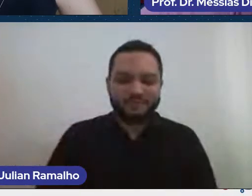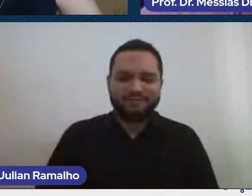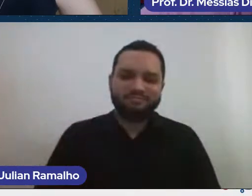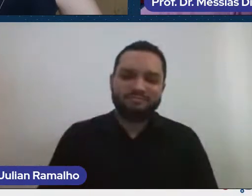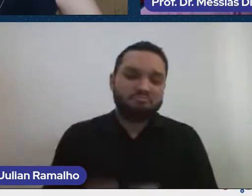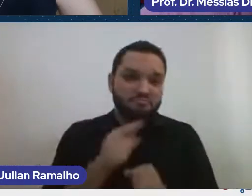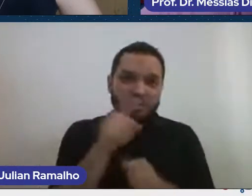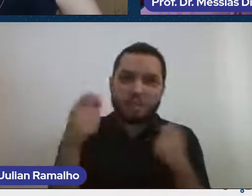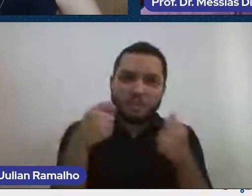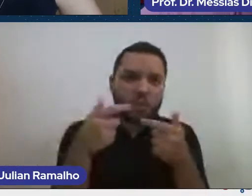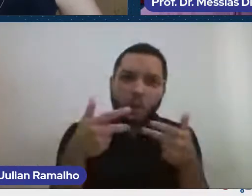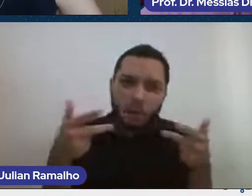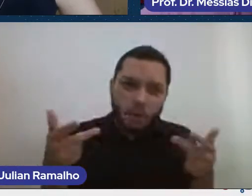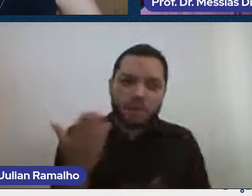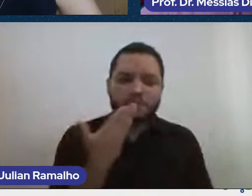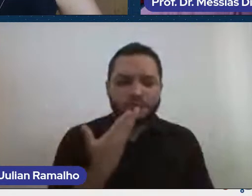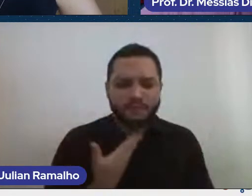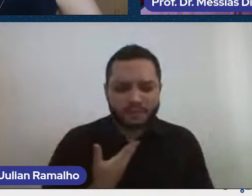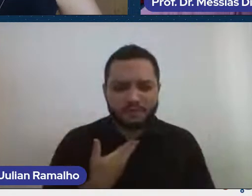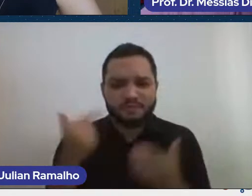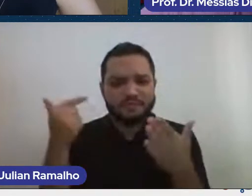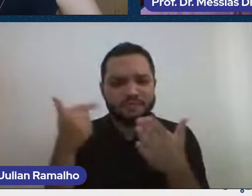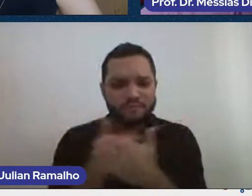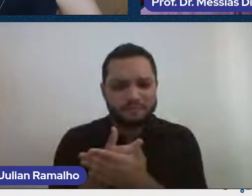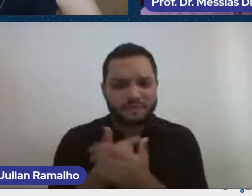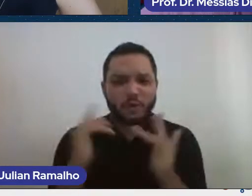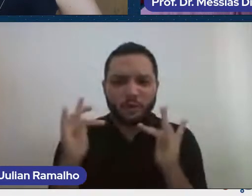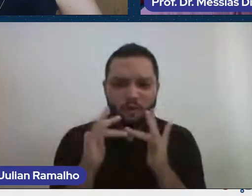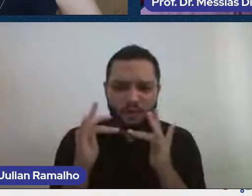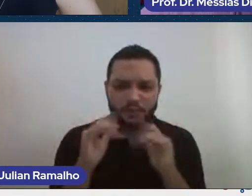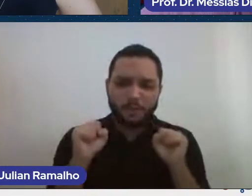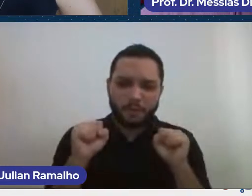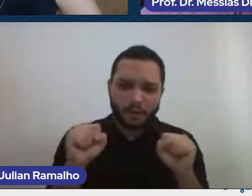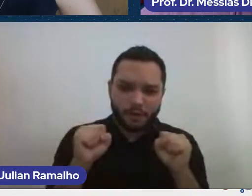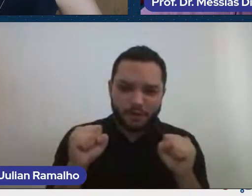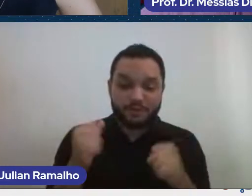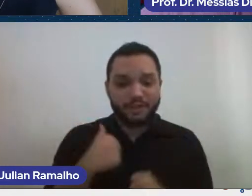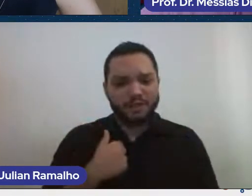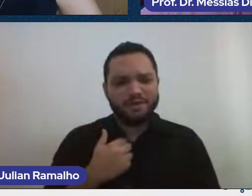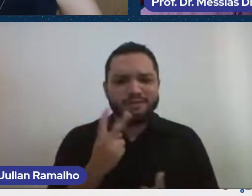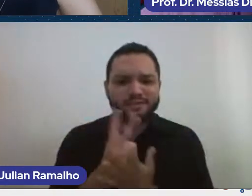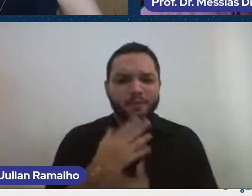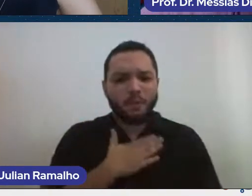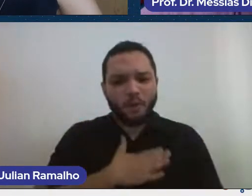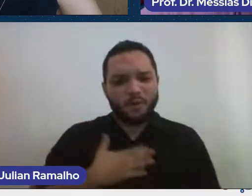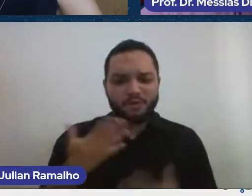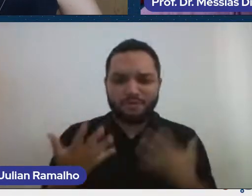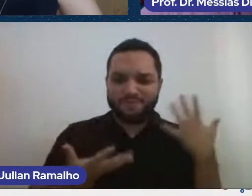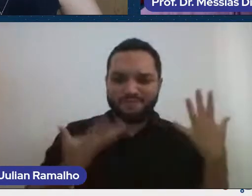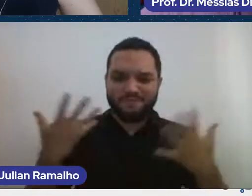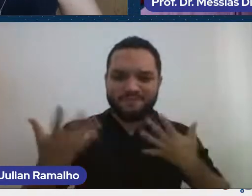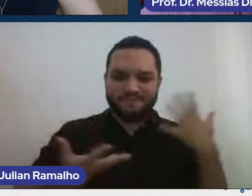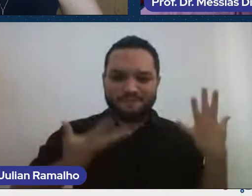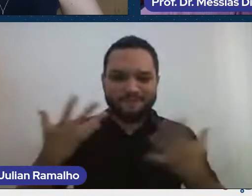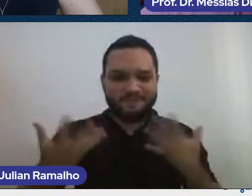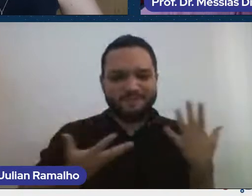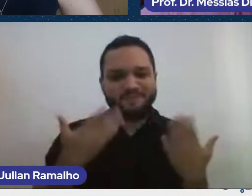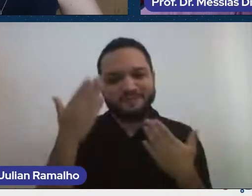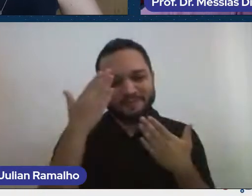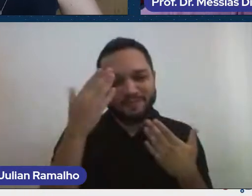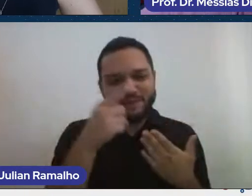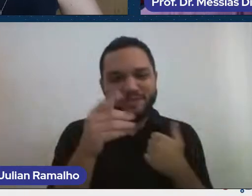disposição que vocês precisarem, tá? E dizer que é uma alegria para mim e agradecer imensamente por esse carinho,